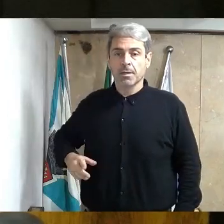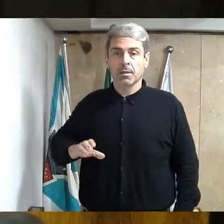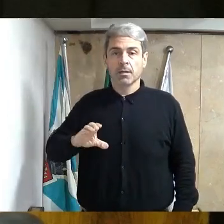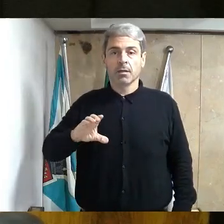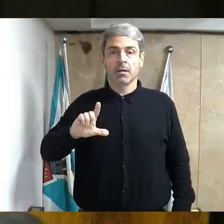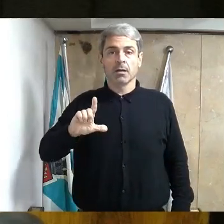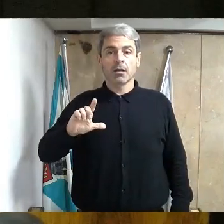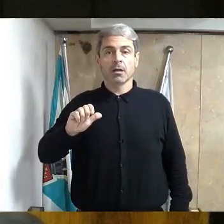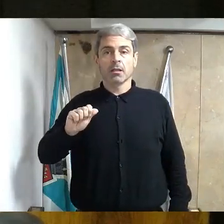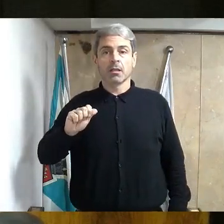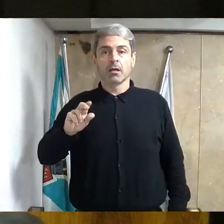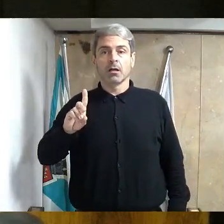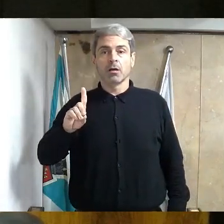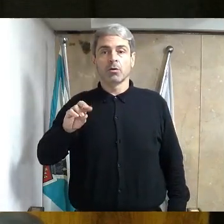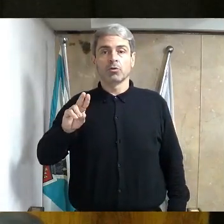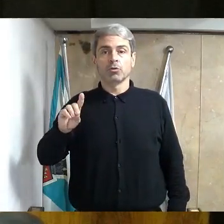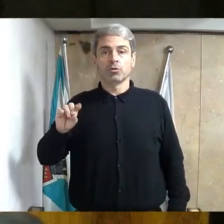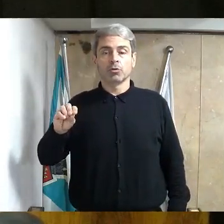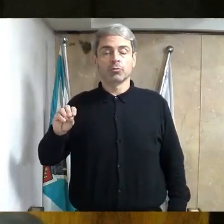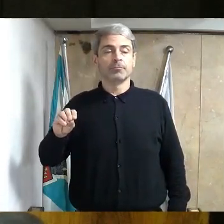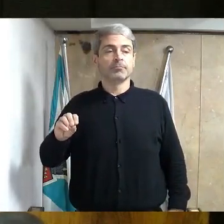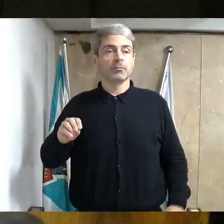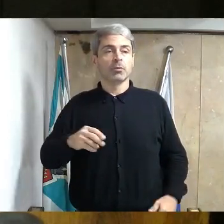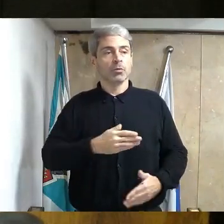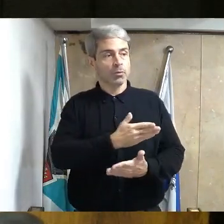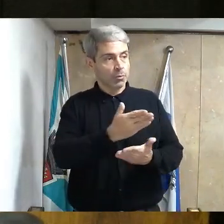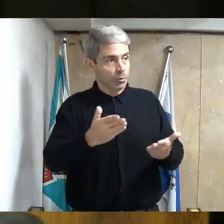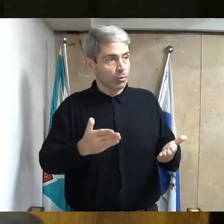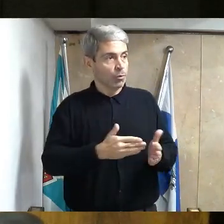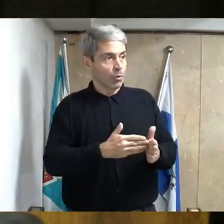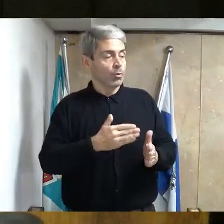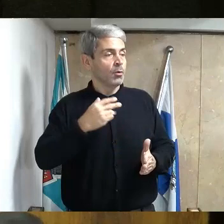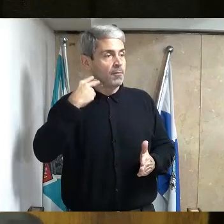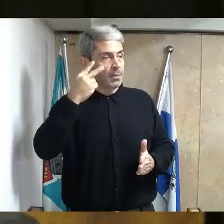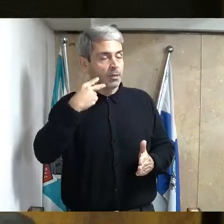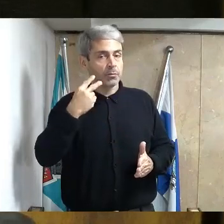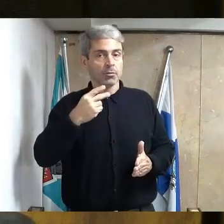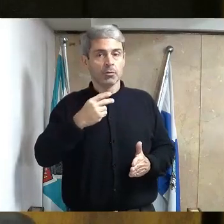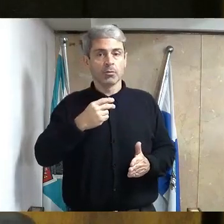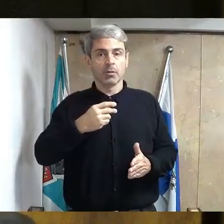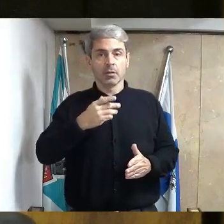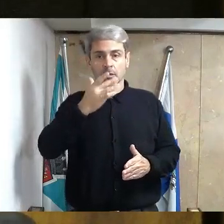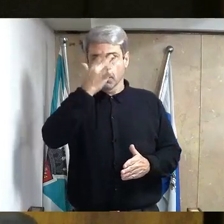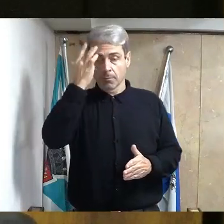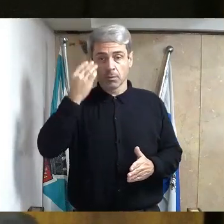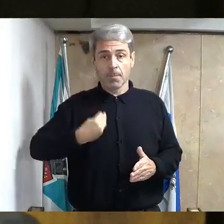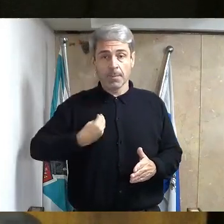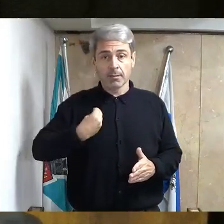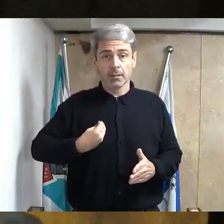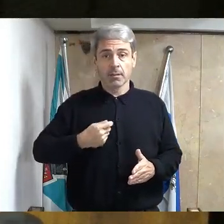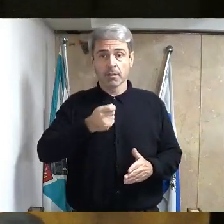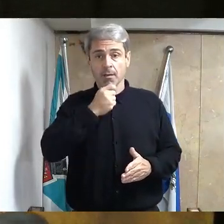Tomás. Todos os meus pares, público presente, toda a mídia escrita, falada, televisada.